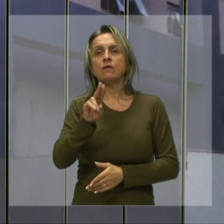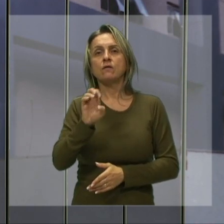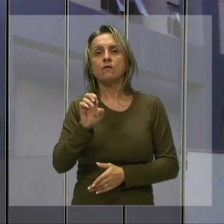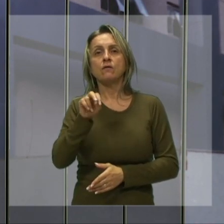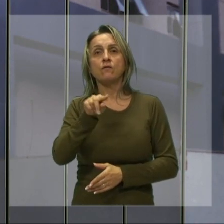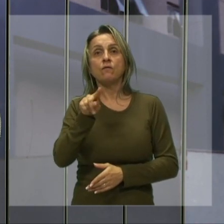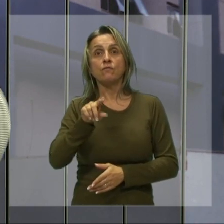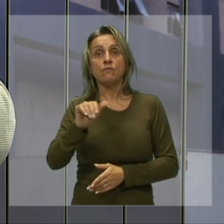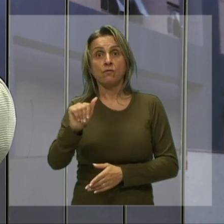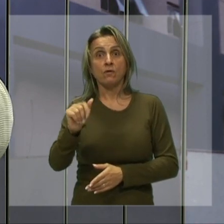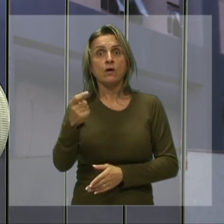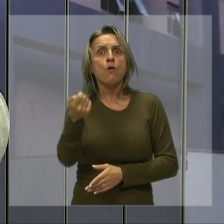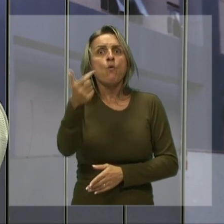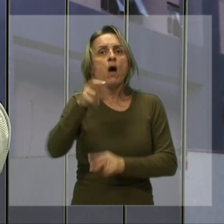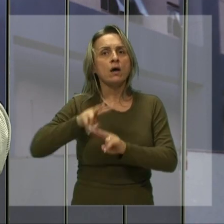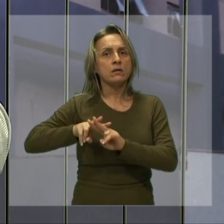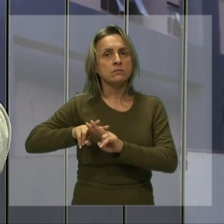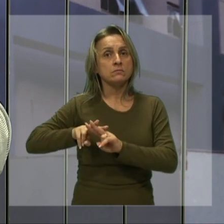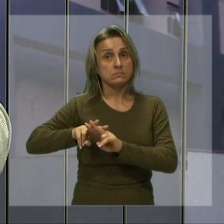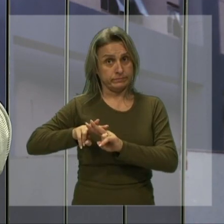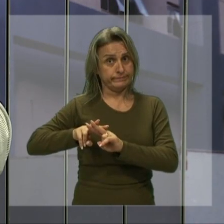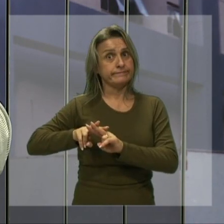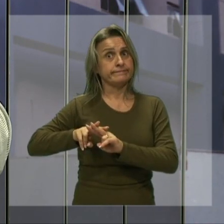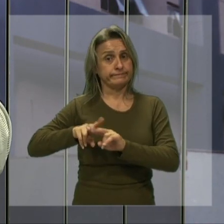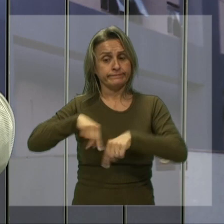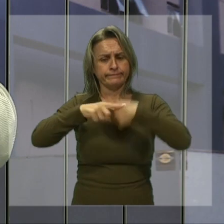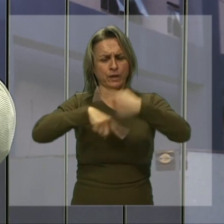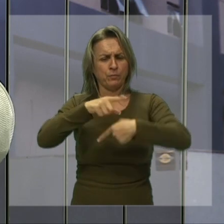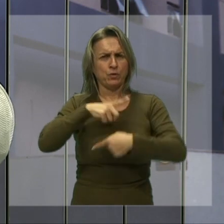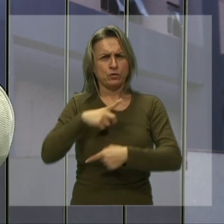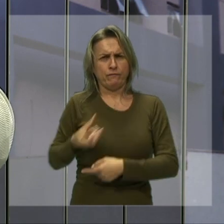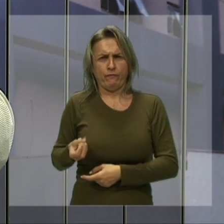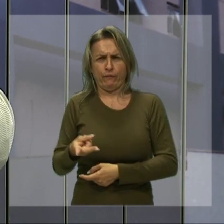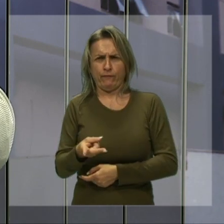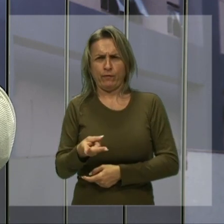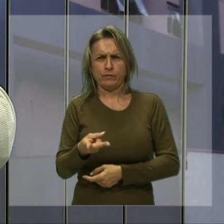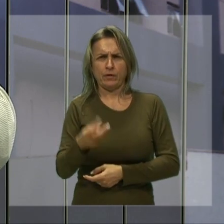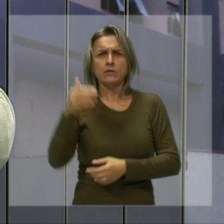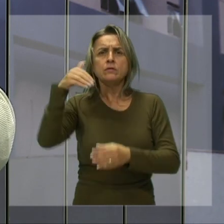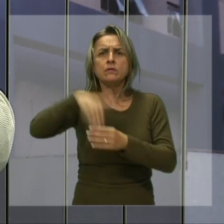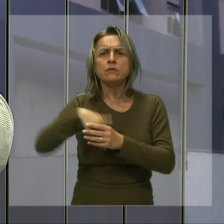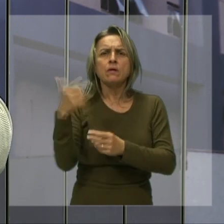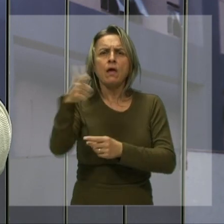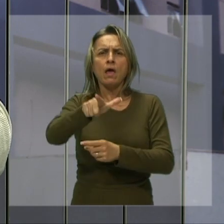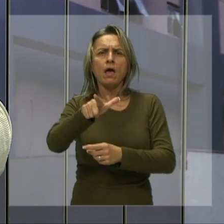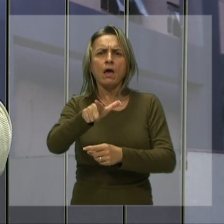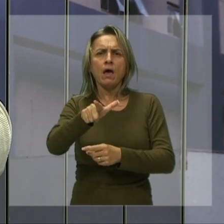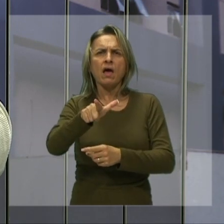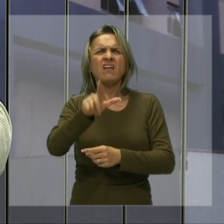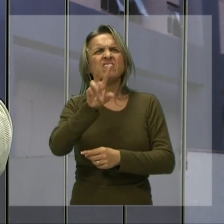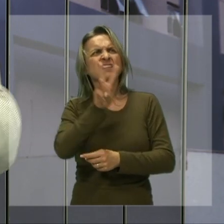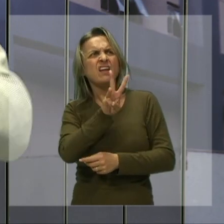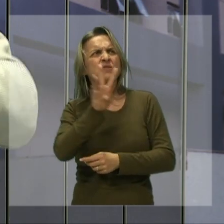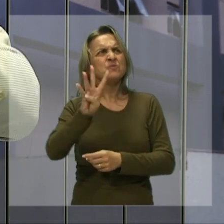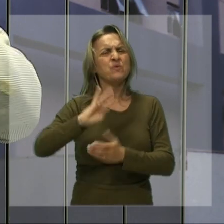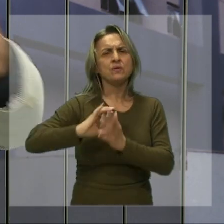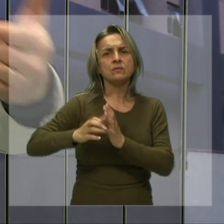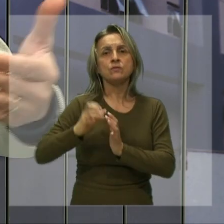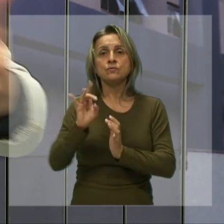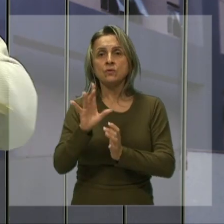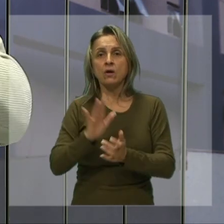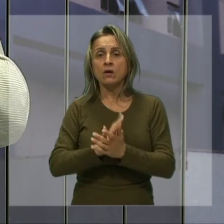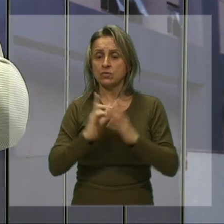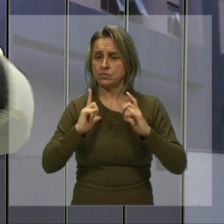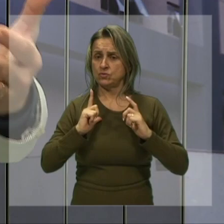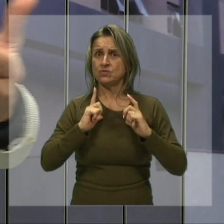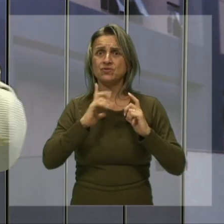uma grande oportunidade de se eleger novamente, com pouquíssimos partidos, se eu não me engano, eram 3 ou 4 partidos, e ele tinha tudo